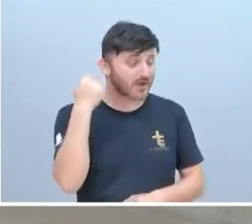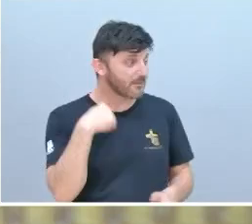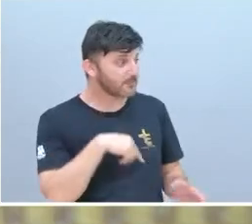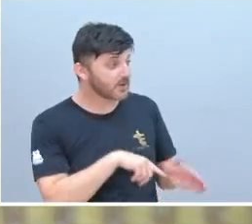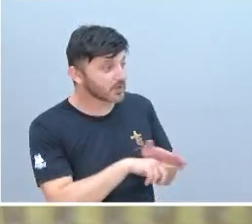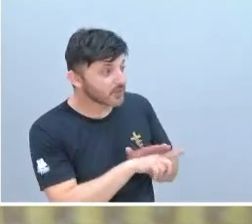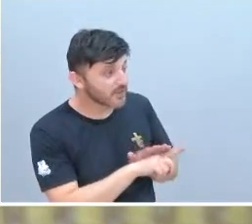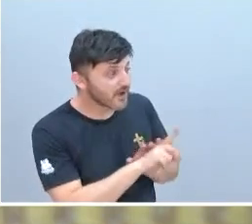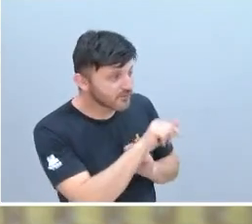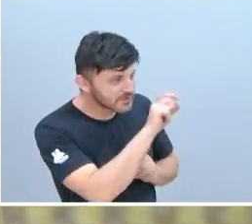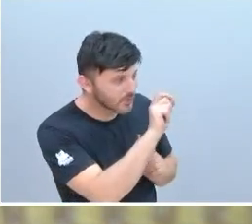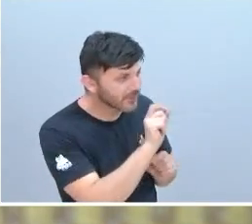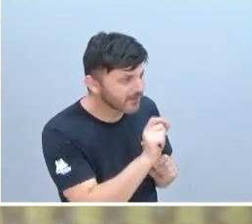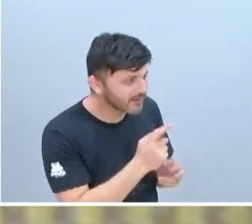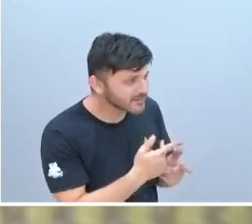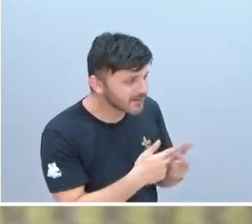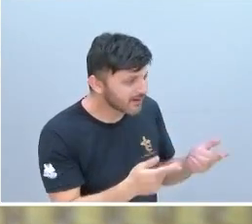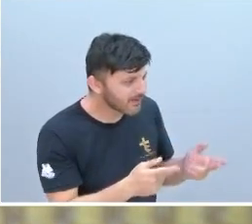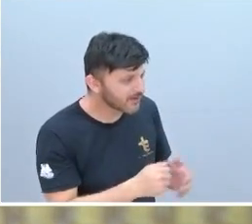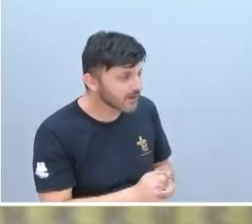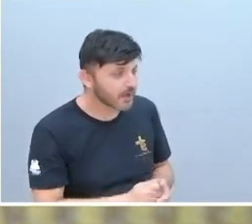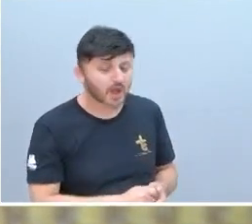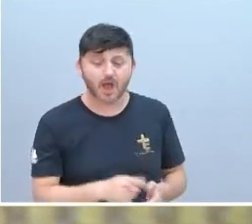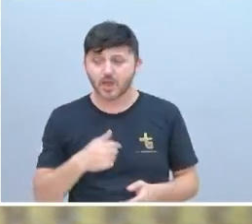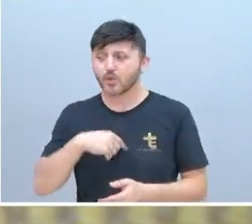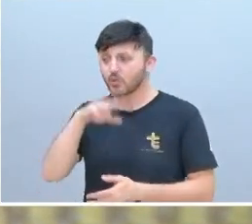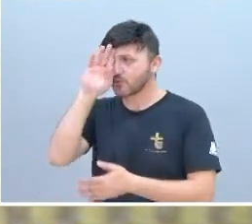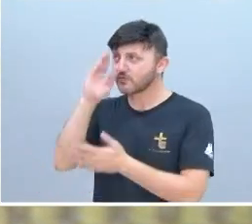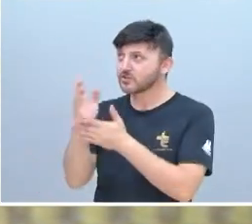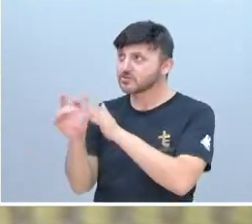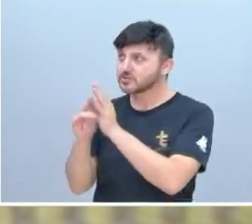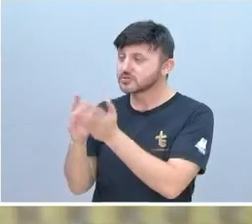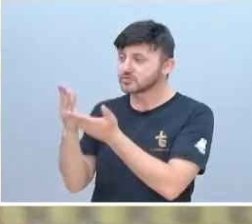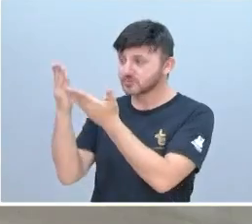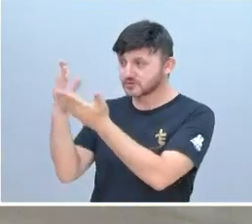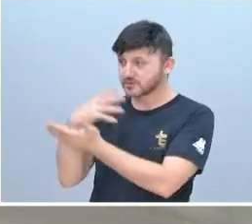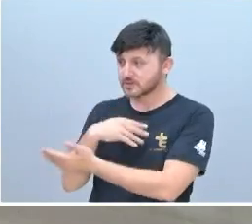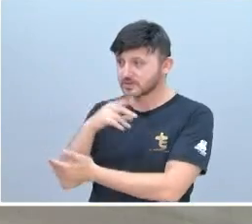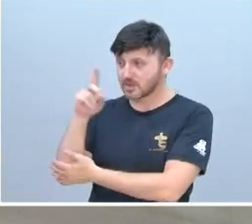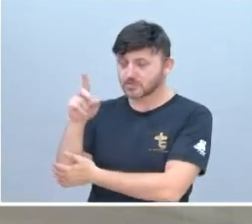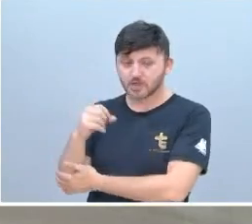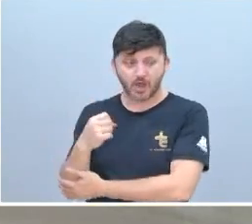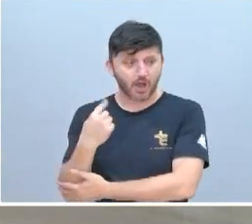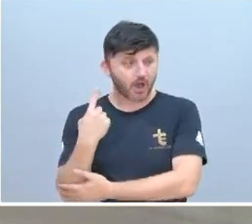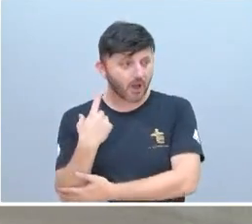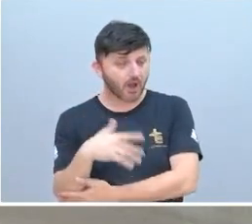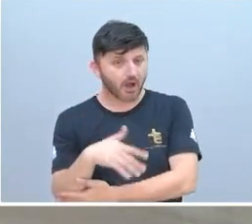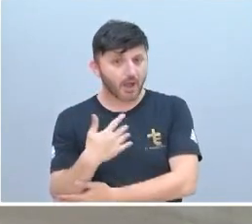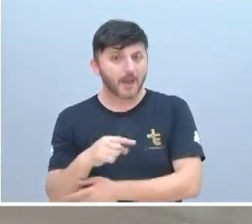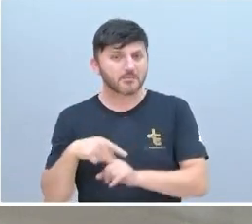morna, vai do jeito que pode, sem identidade,